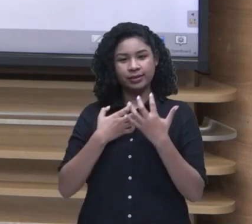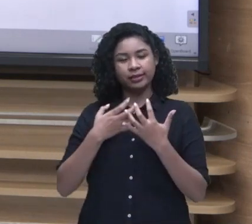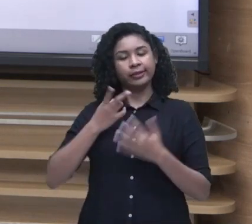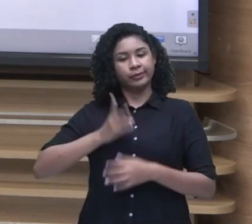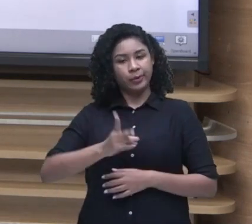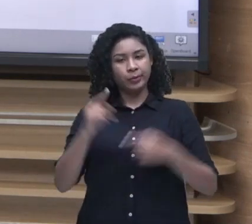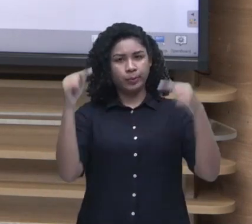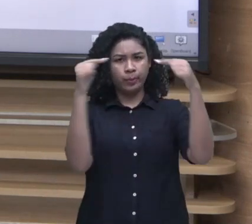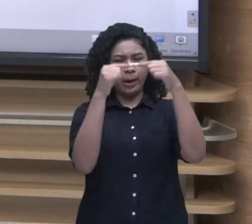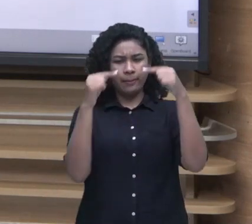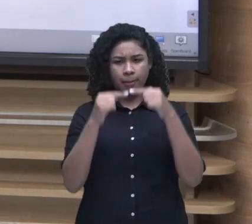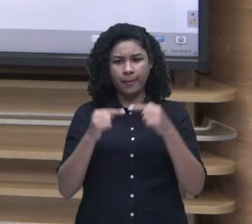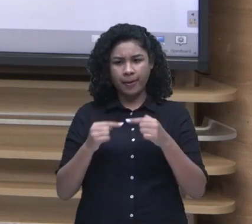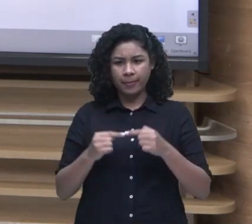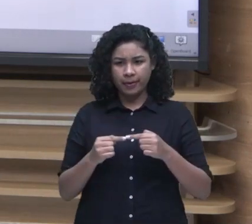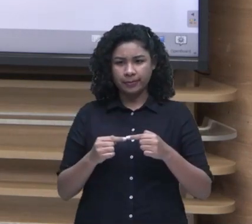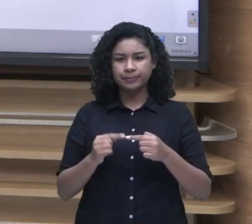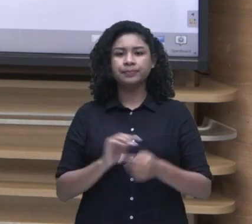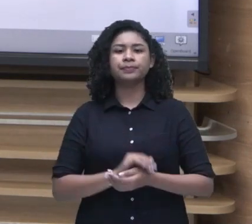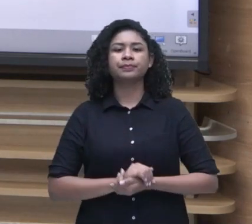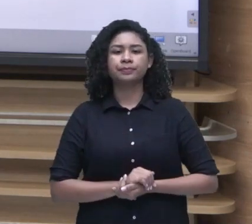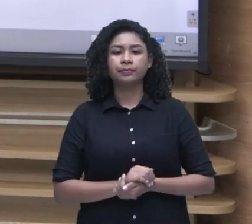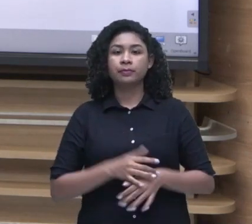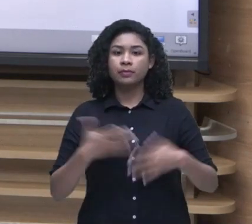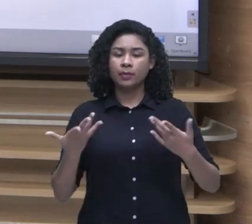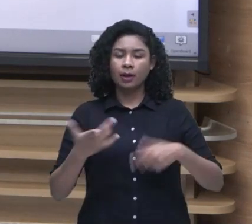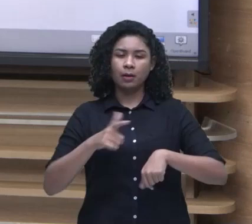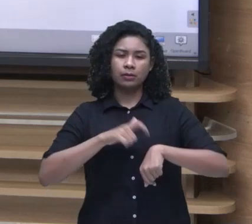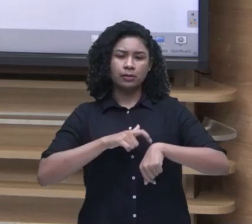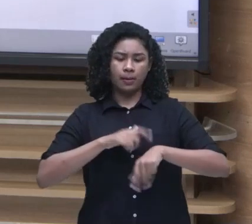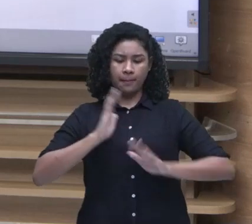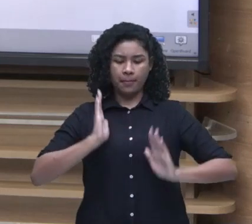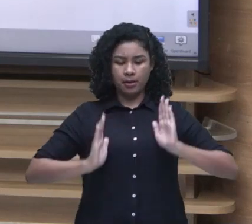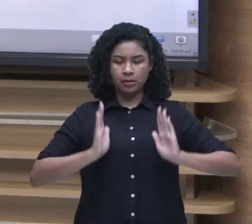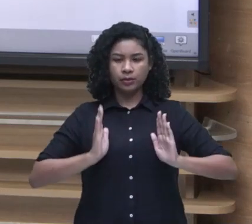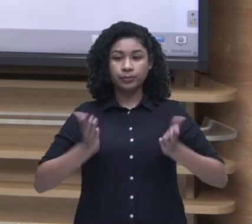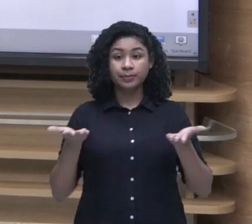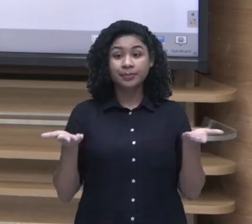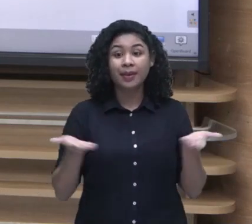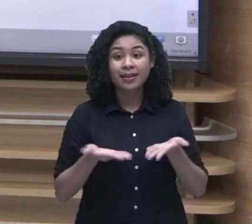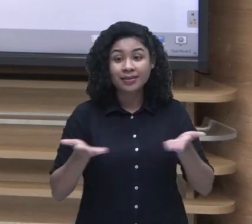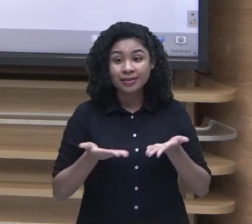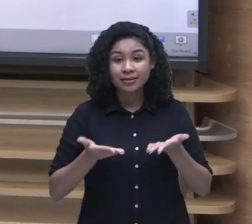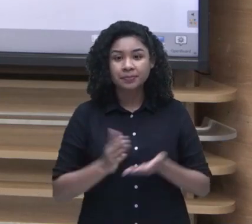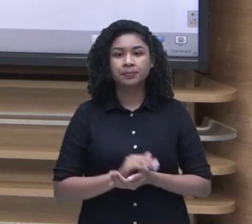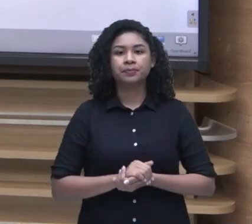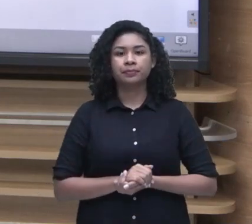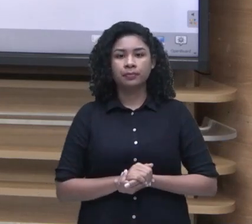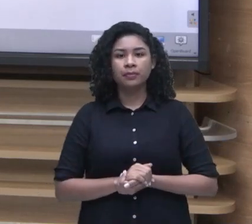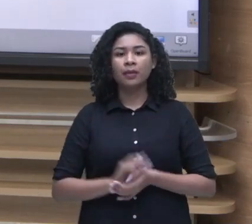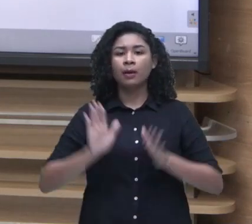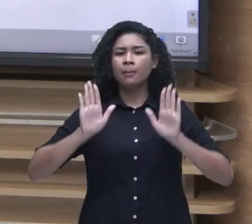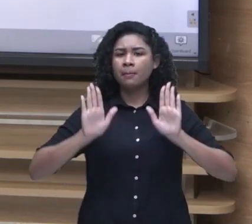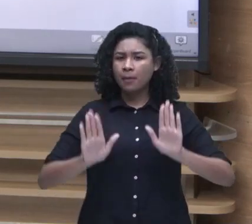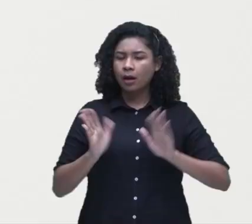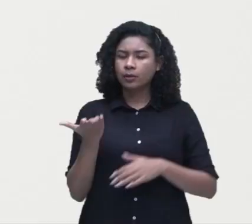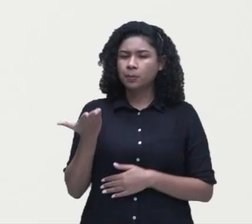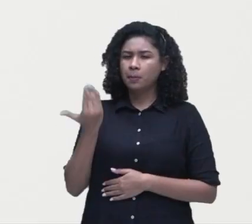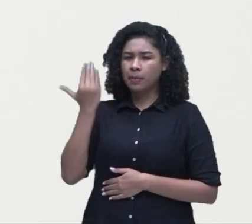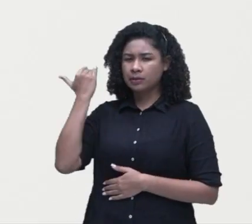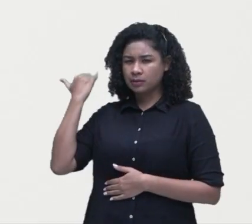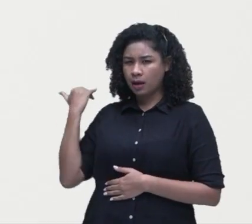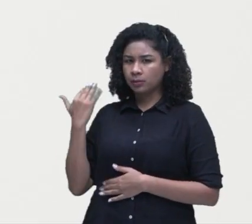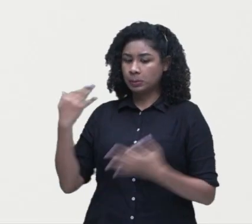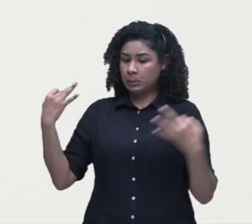cantem. Tá? Então, no tempo presente do subjuntivo. Já no pretérito imperfeito, eu vou usar